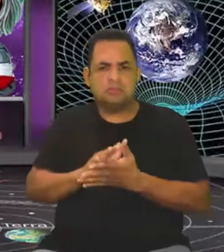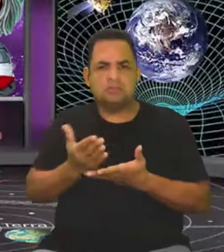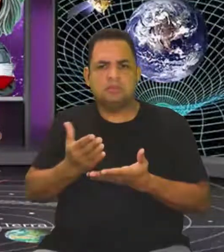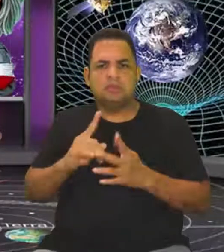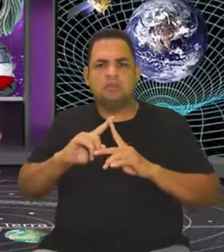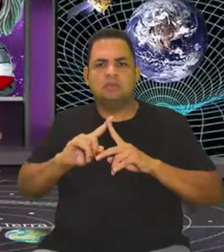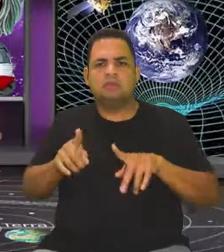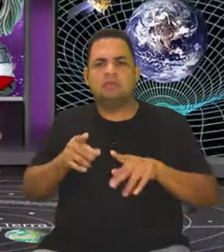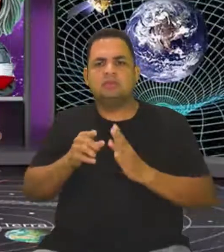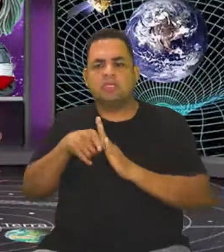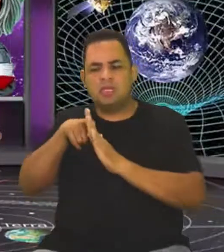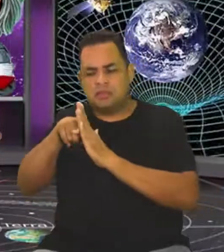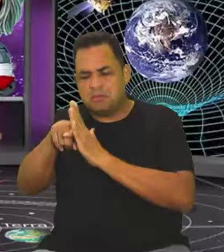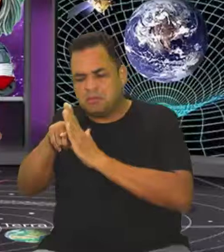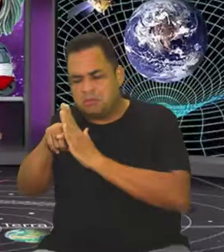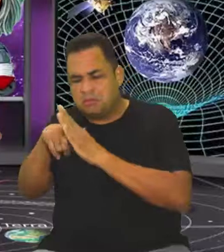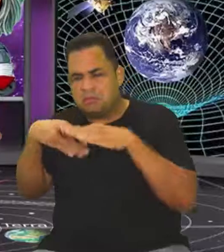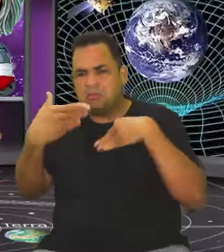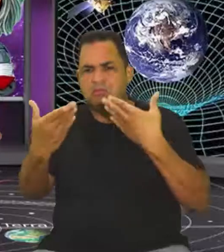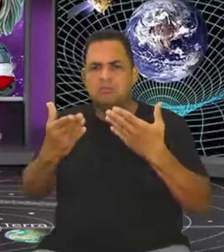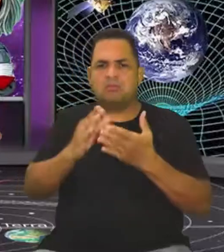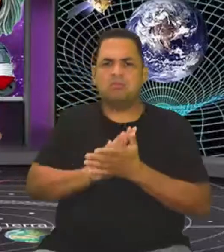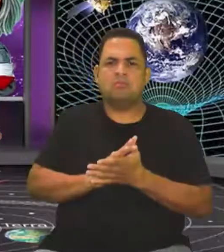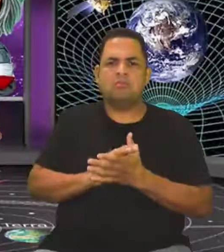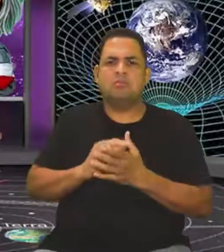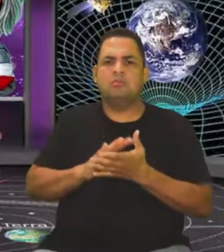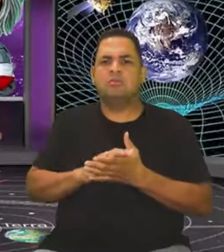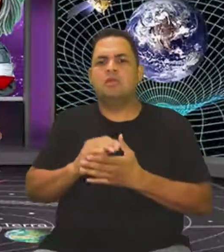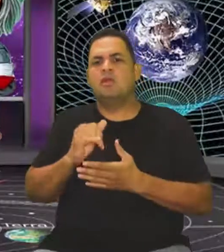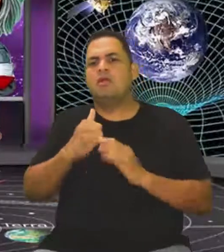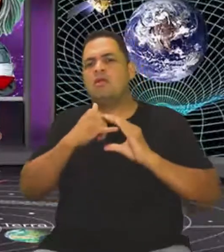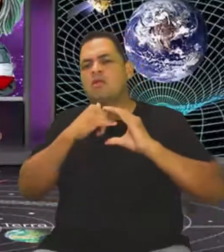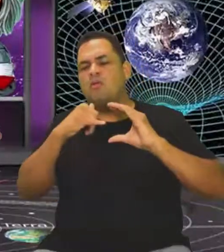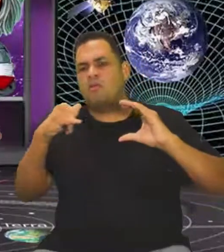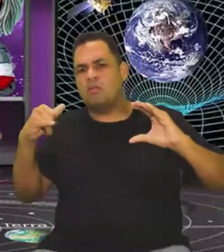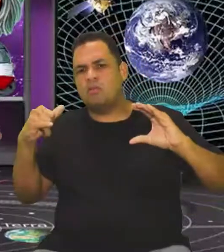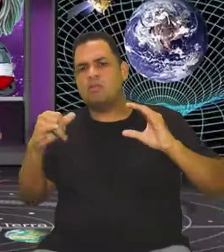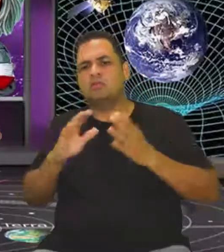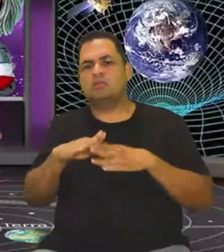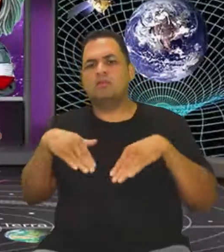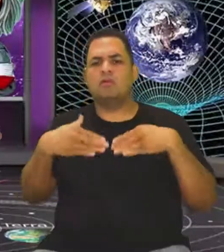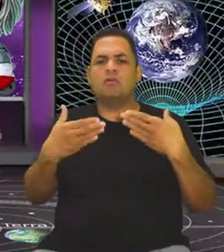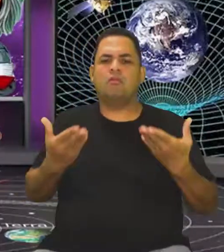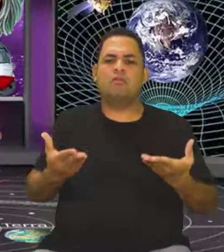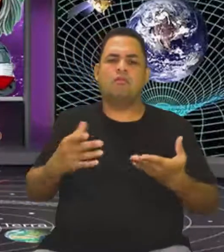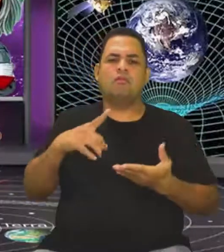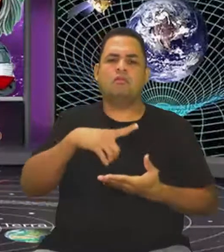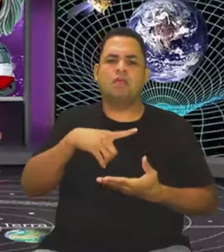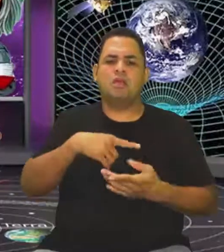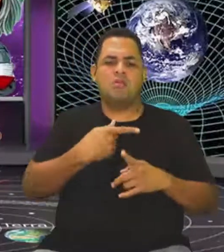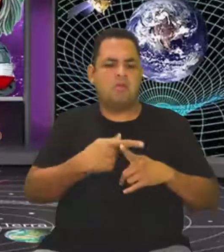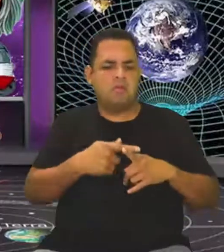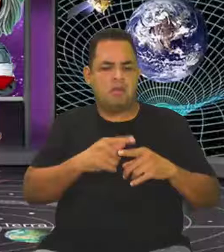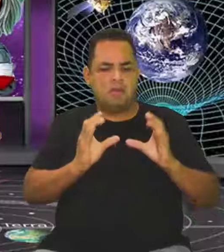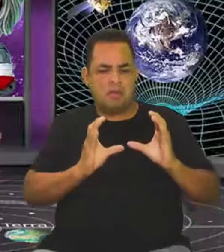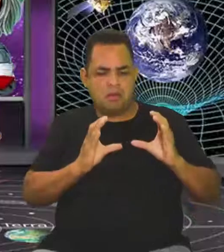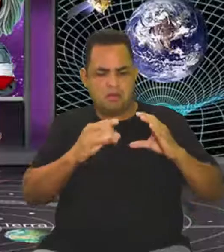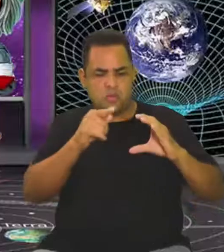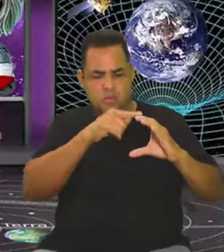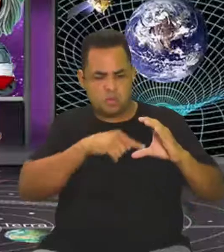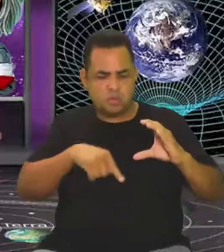quer investigar, por exemplo, a corrente que está passando, ou qual é a parte do circuito que está danificado, tranquilo